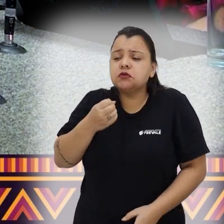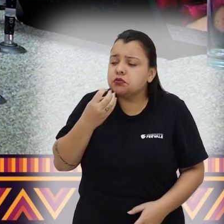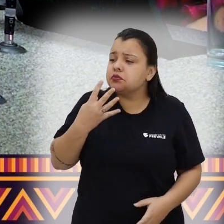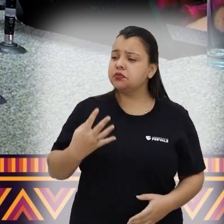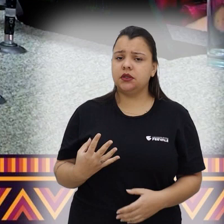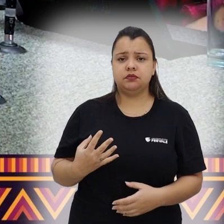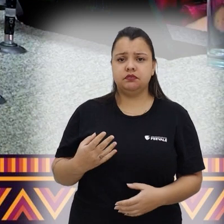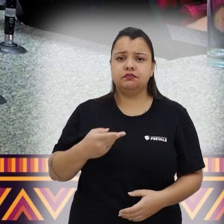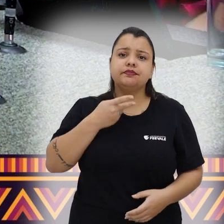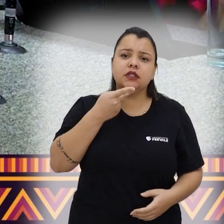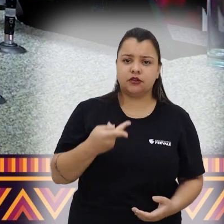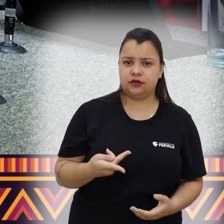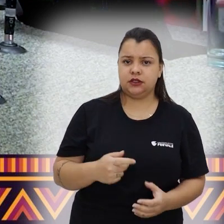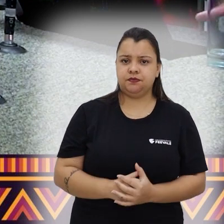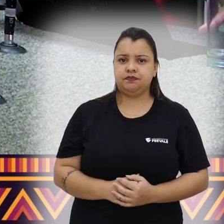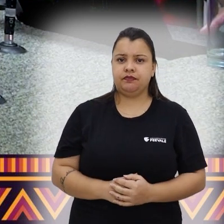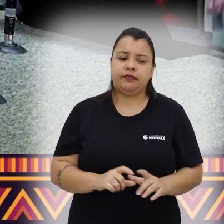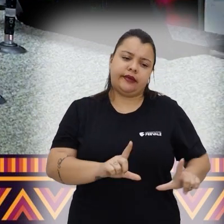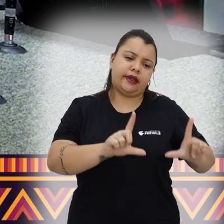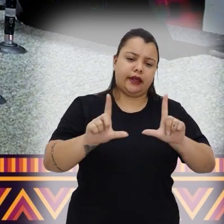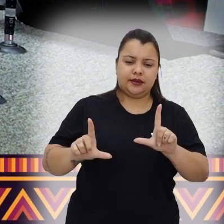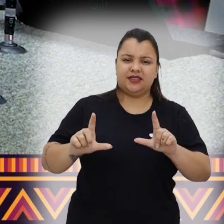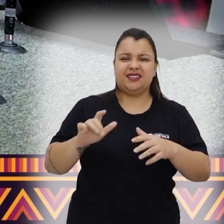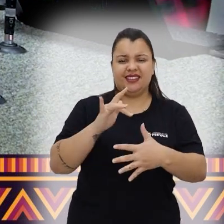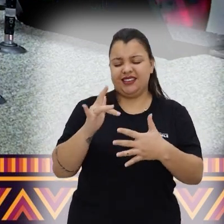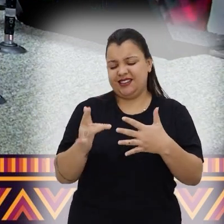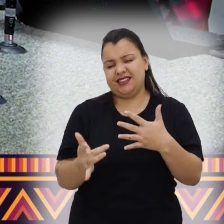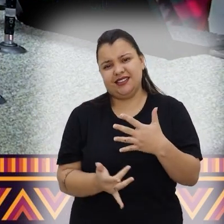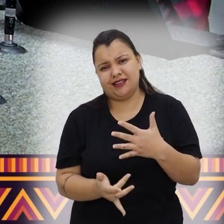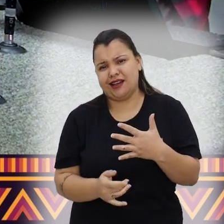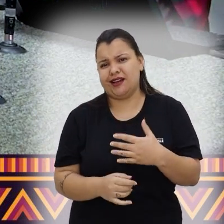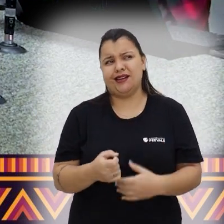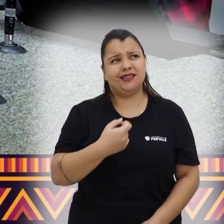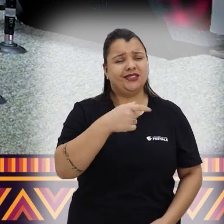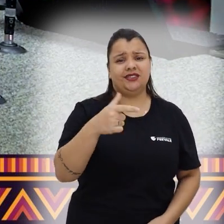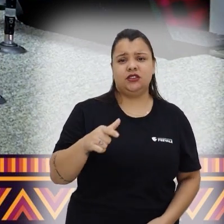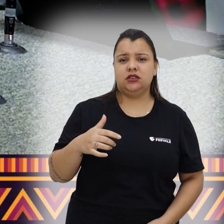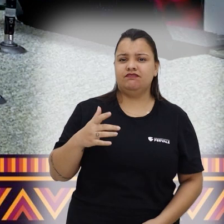isso, mas, por exemplo, em redes sociais ou em outros tipos de rede, não